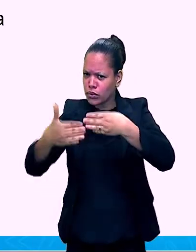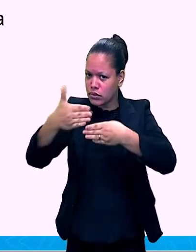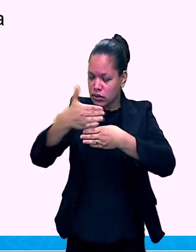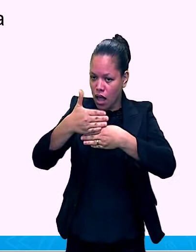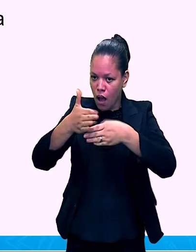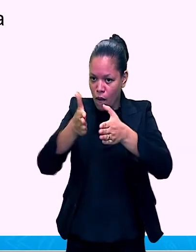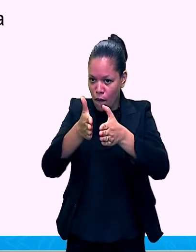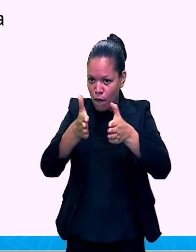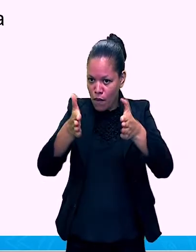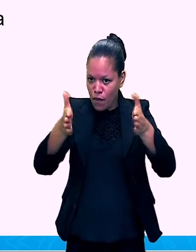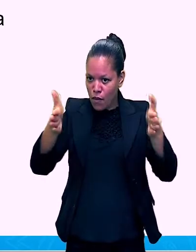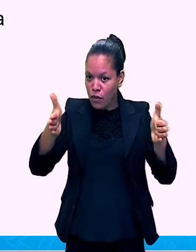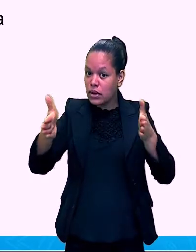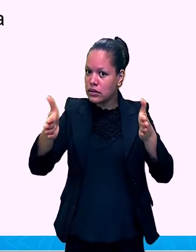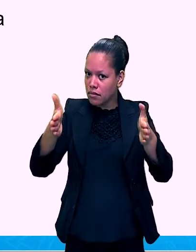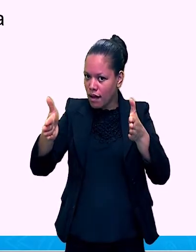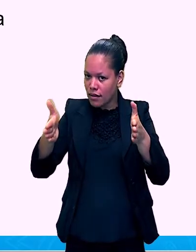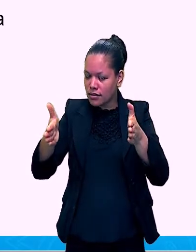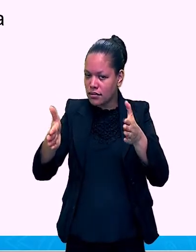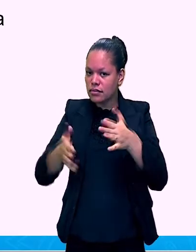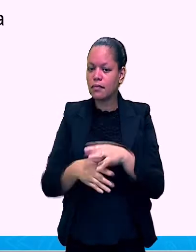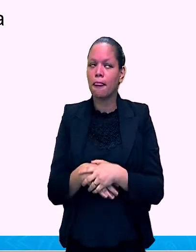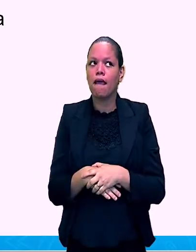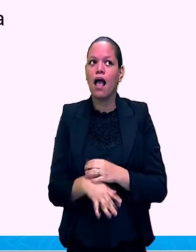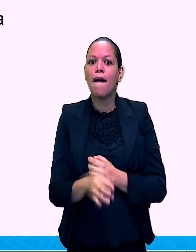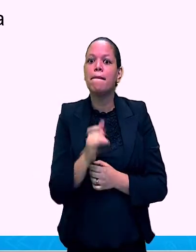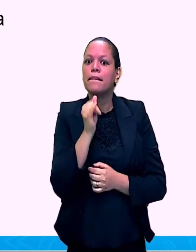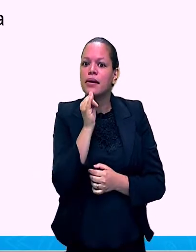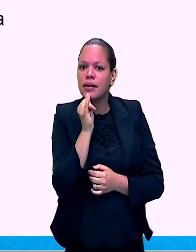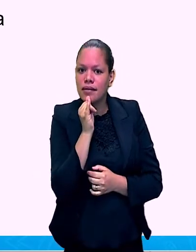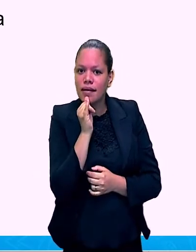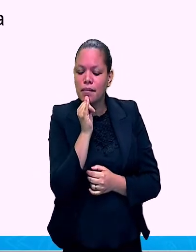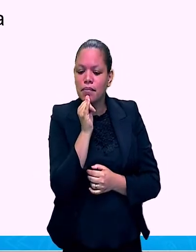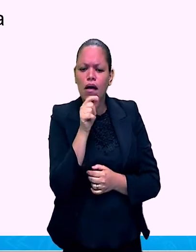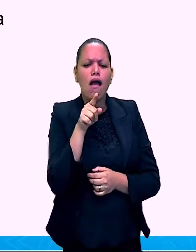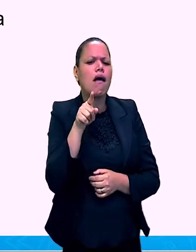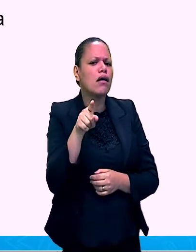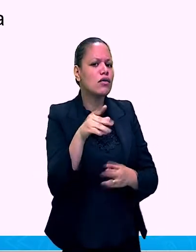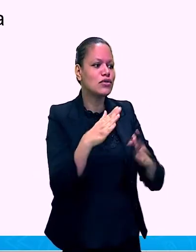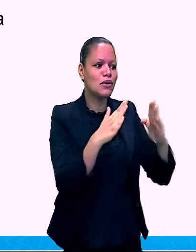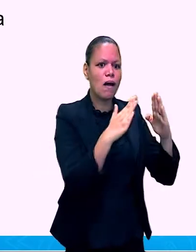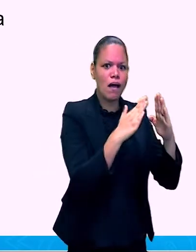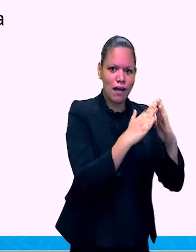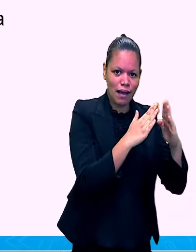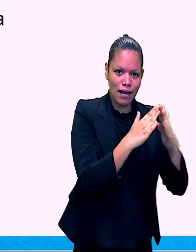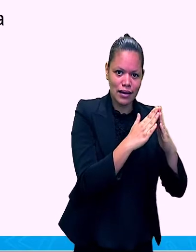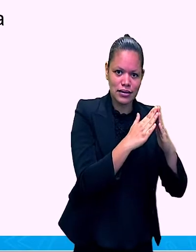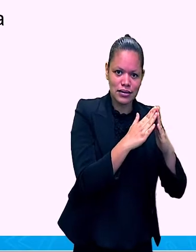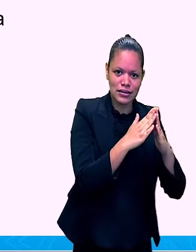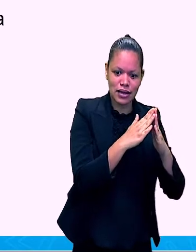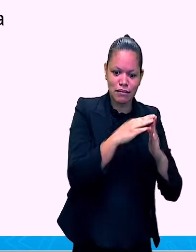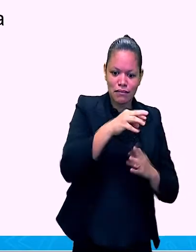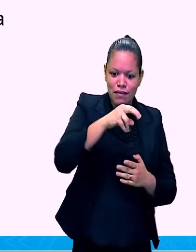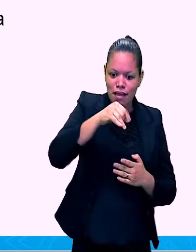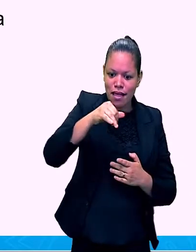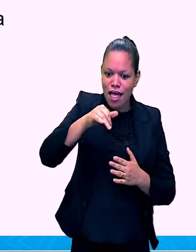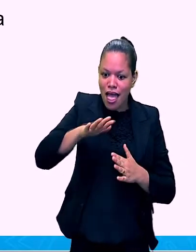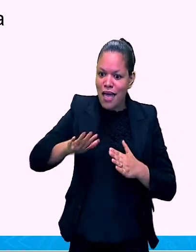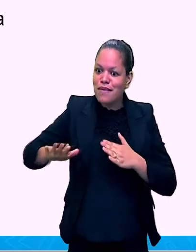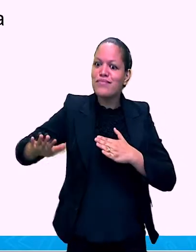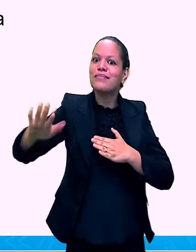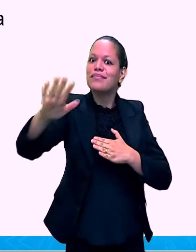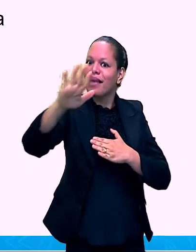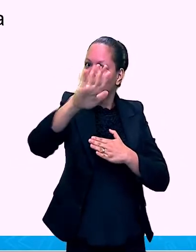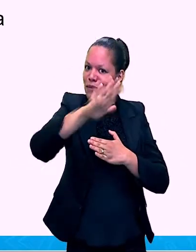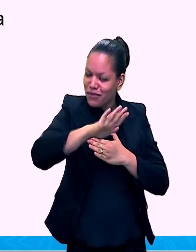sua casa é um território que foi construído no espaço, ele pertence à sua família.